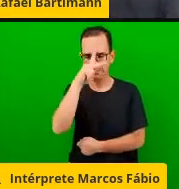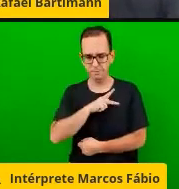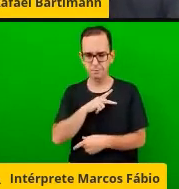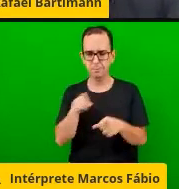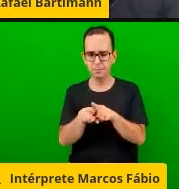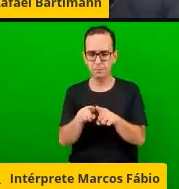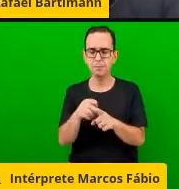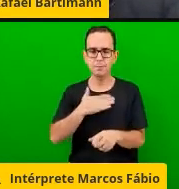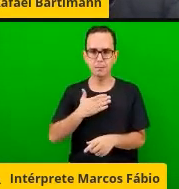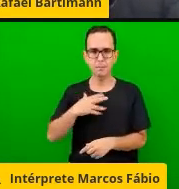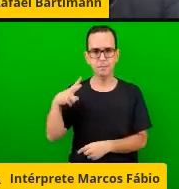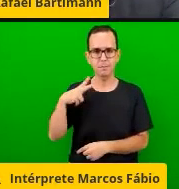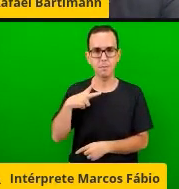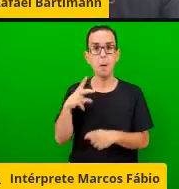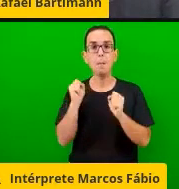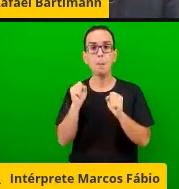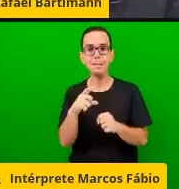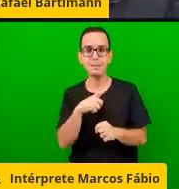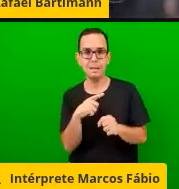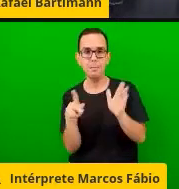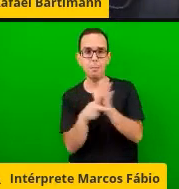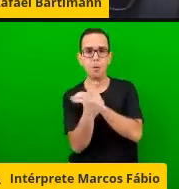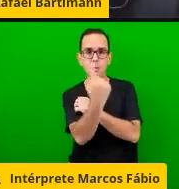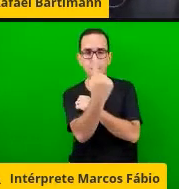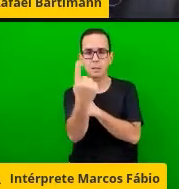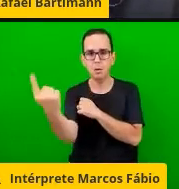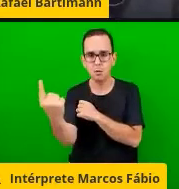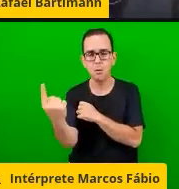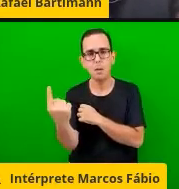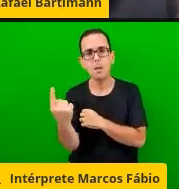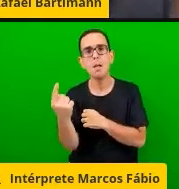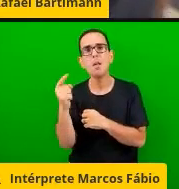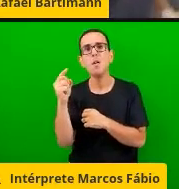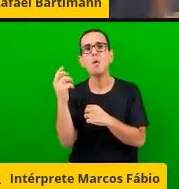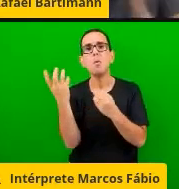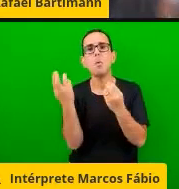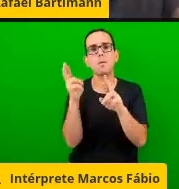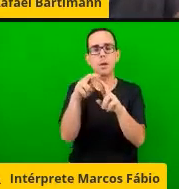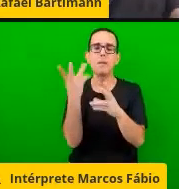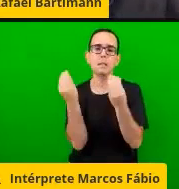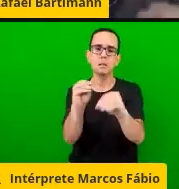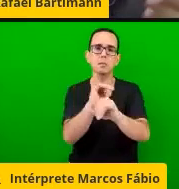mas pode ser a de vocês também, porque o aluno ele vai trazer informações, seja elas